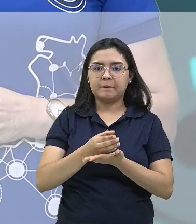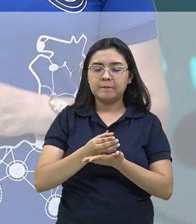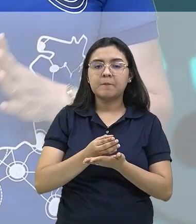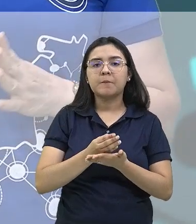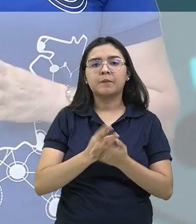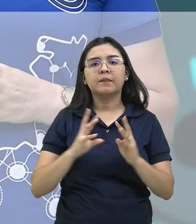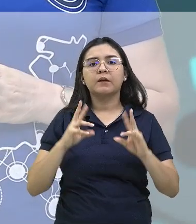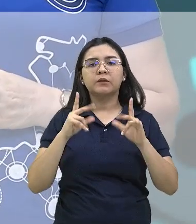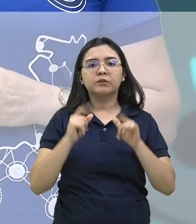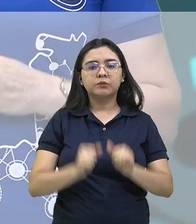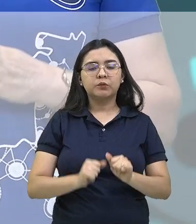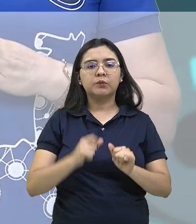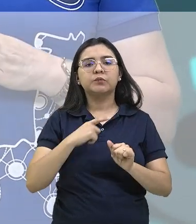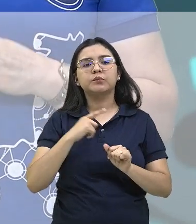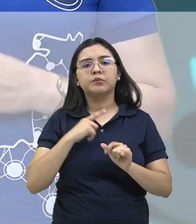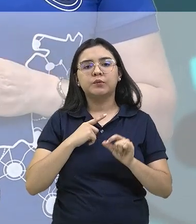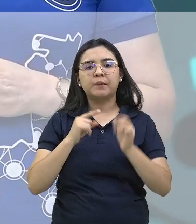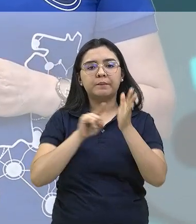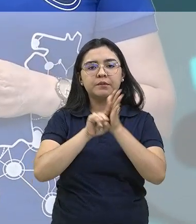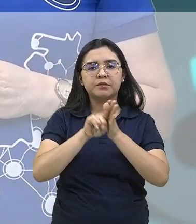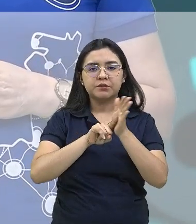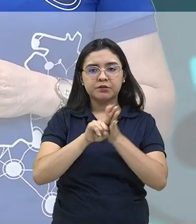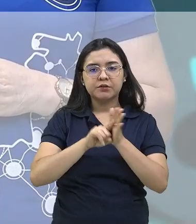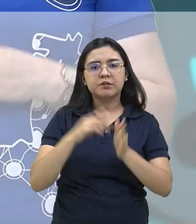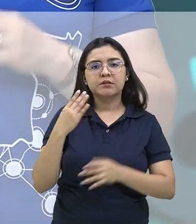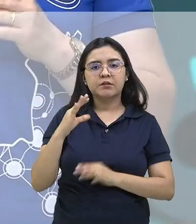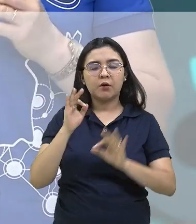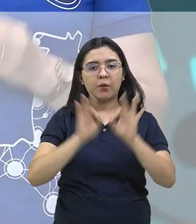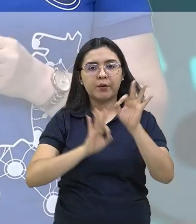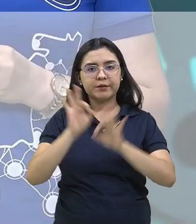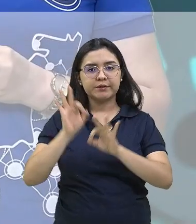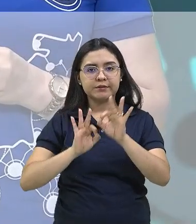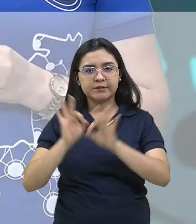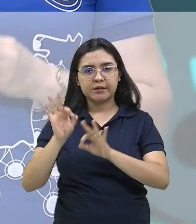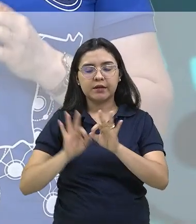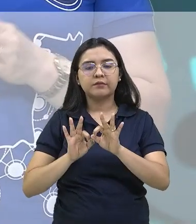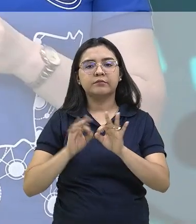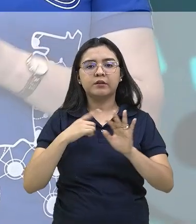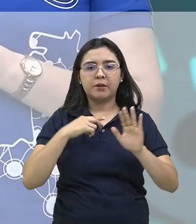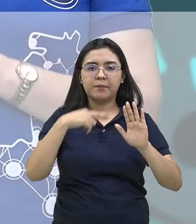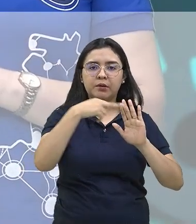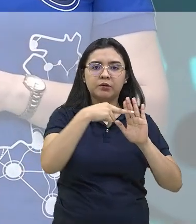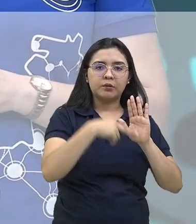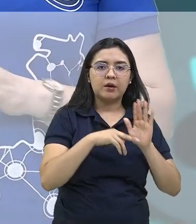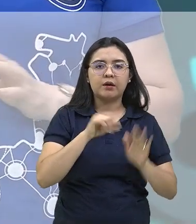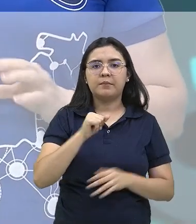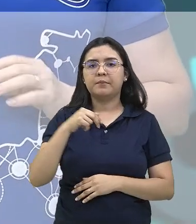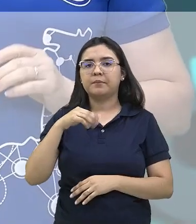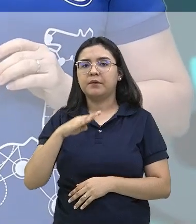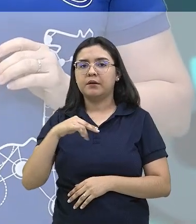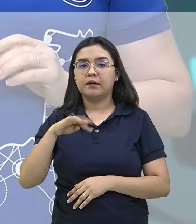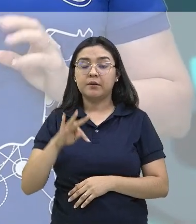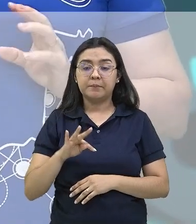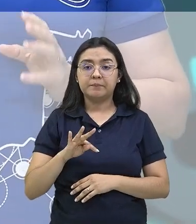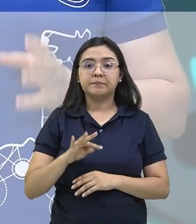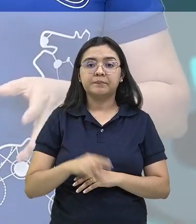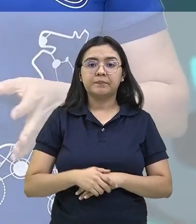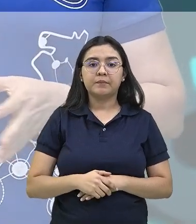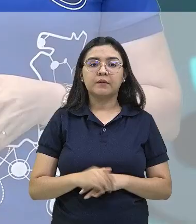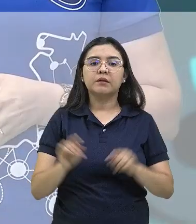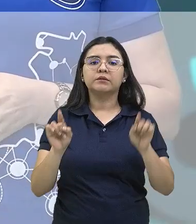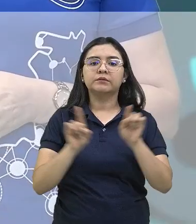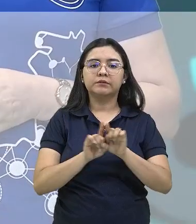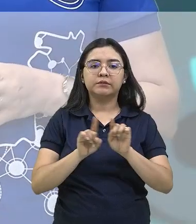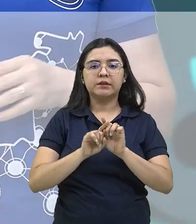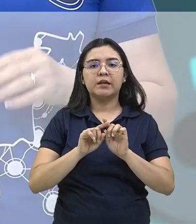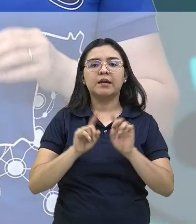trabalho científico ele é organizado, ele é normatizado pela ABNT. As citações